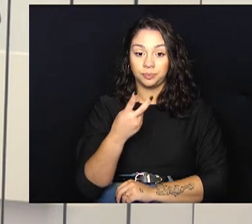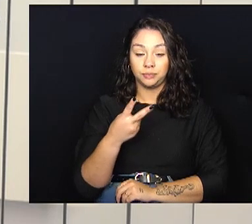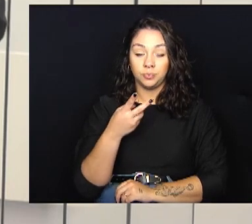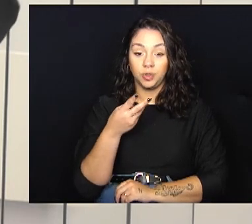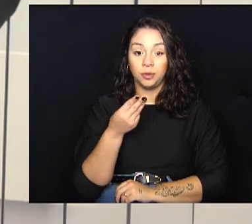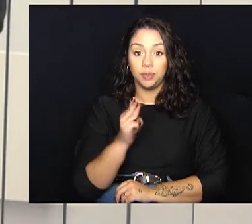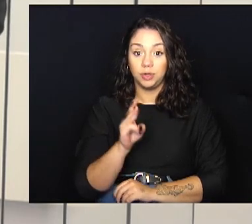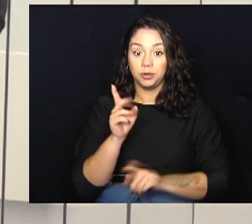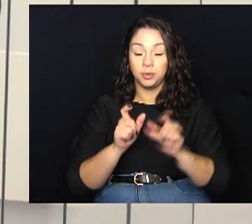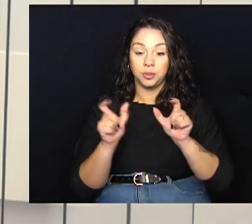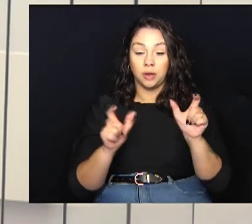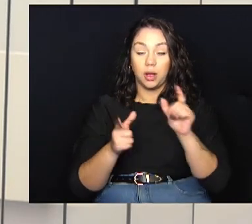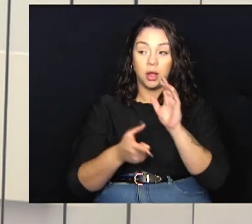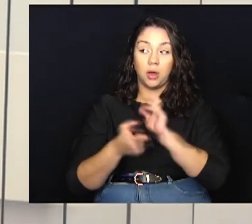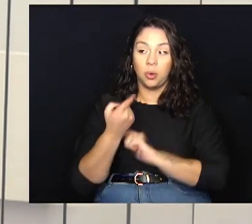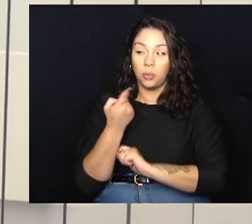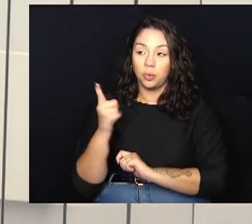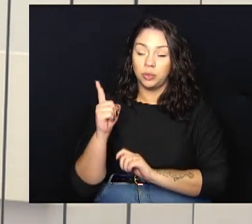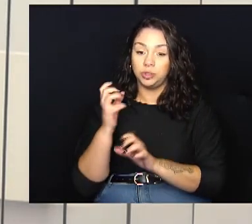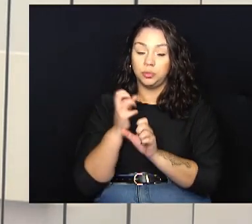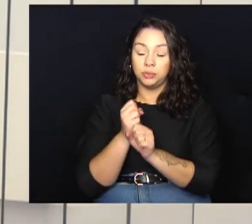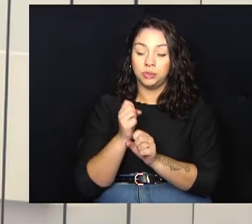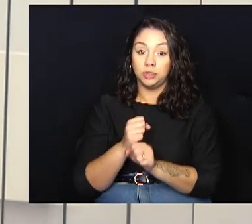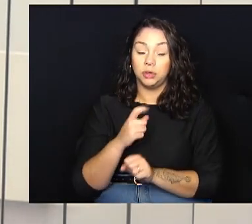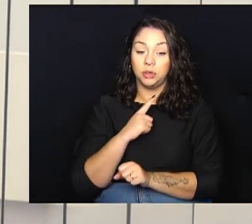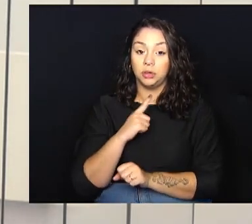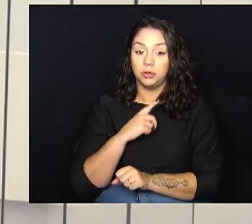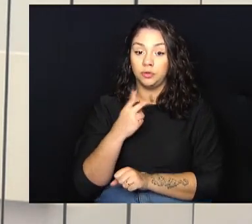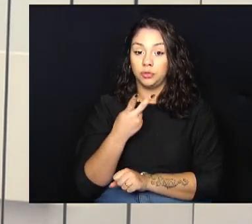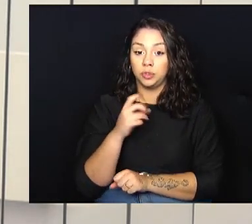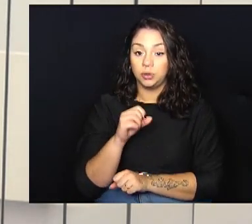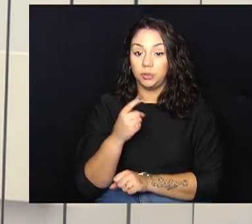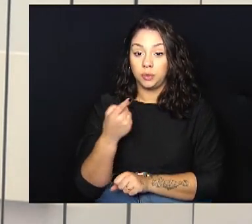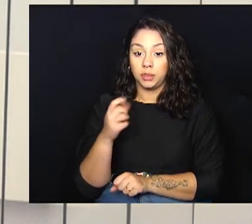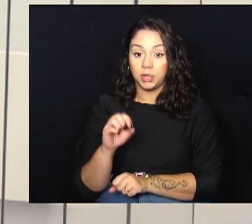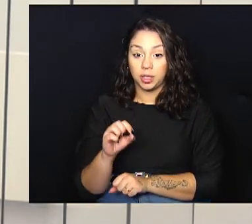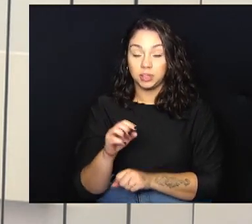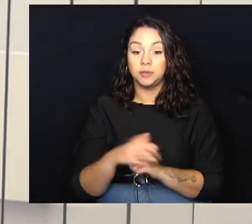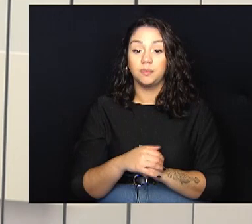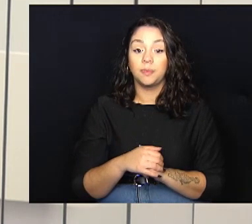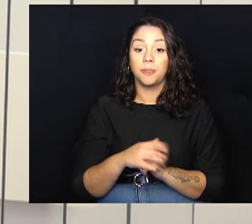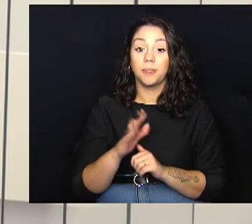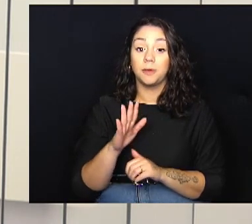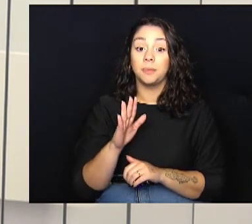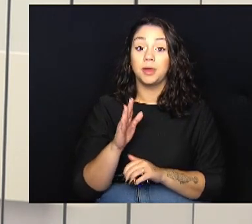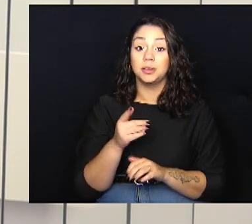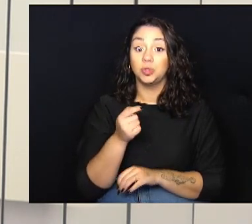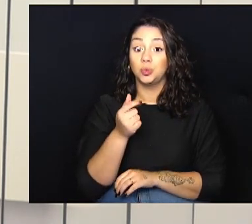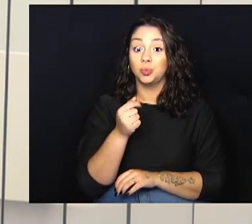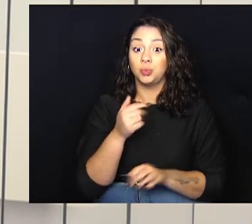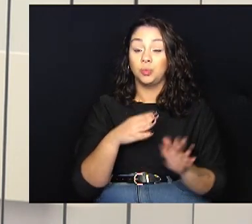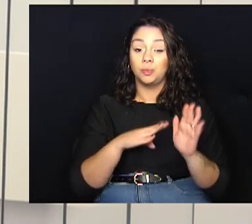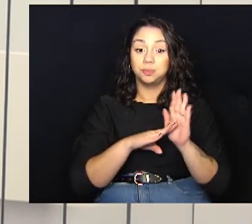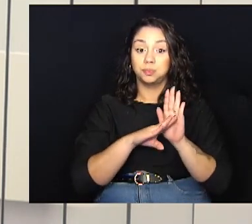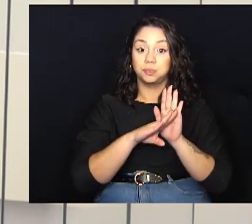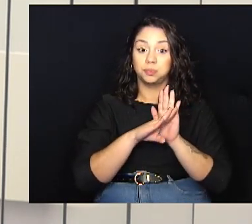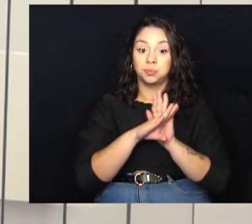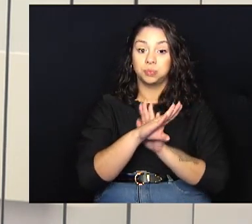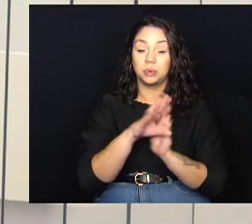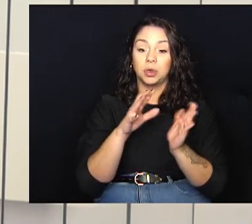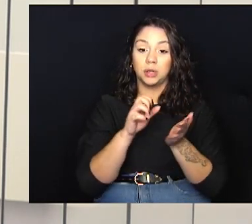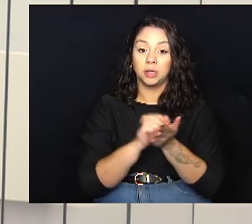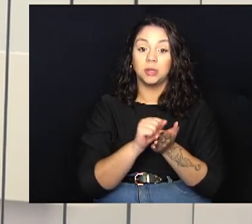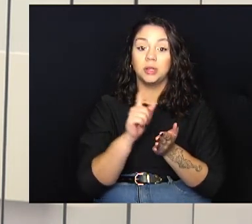ao último censo que foi realizado em 2010 só que a menor taxa de crescimento registrada